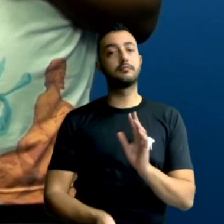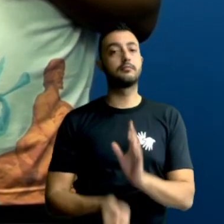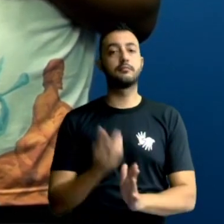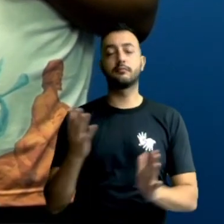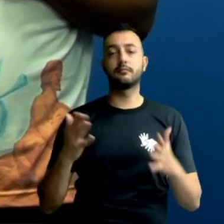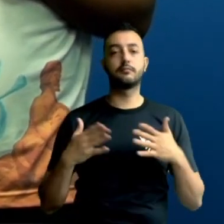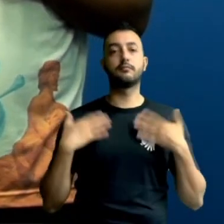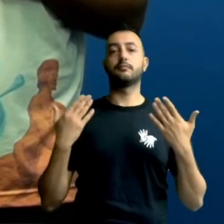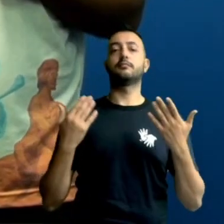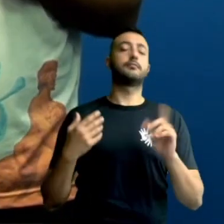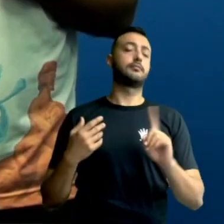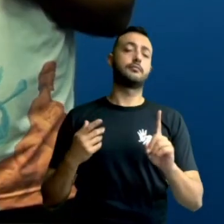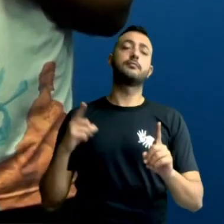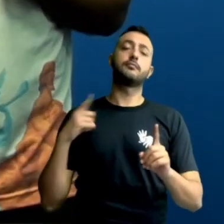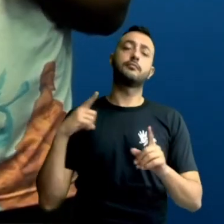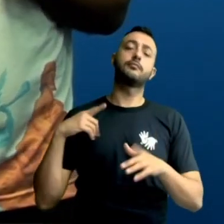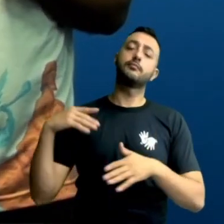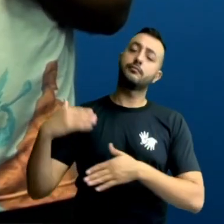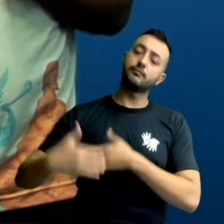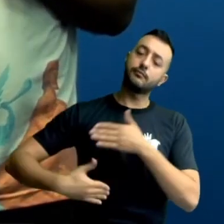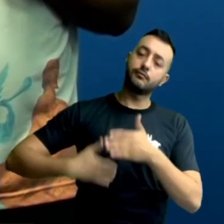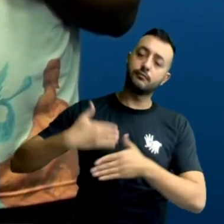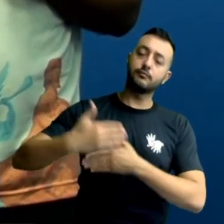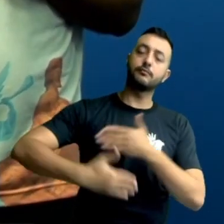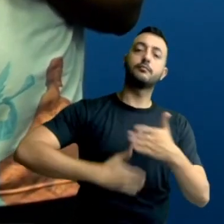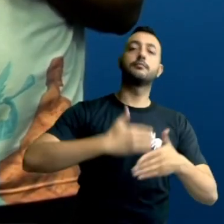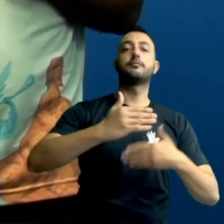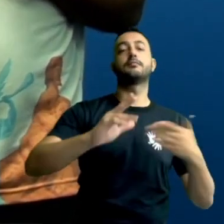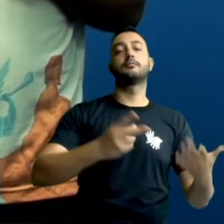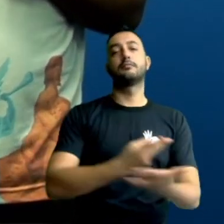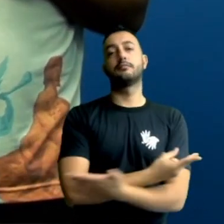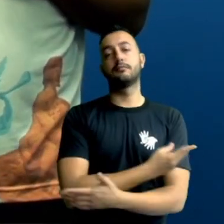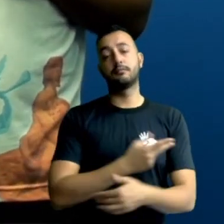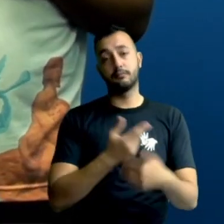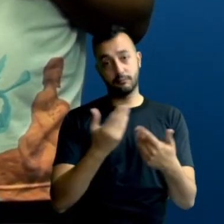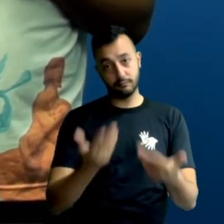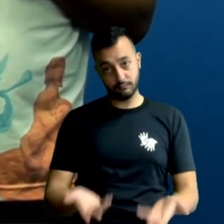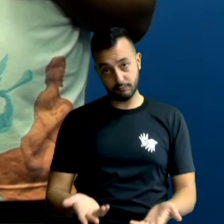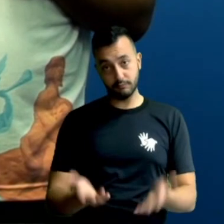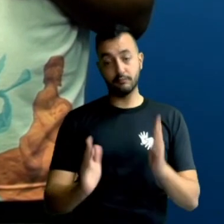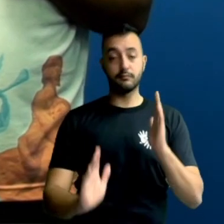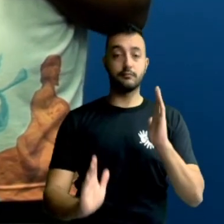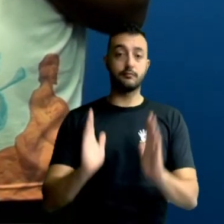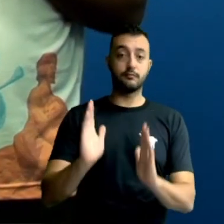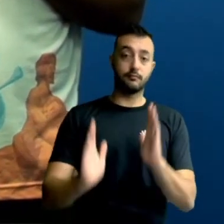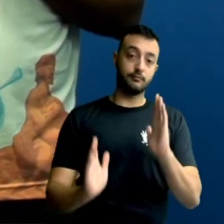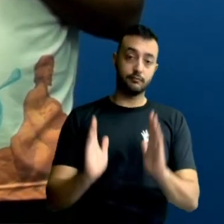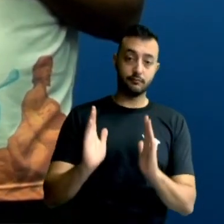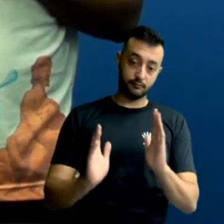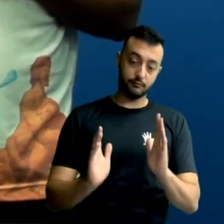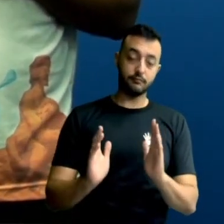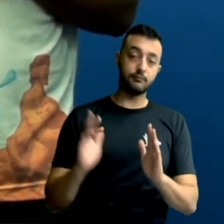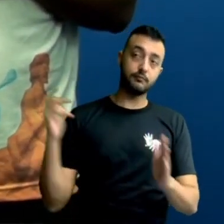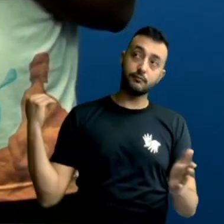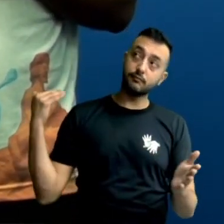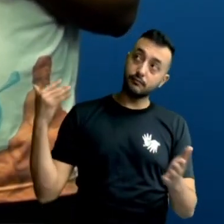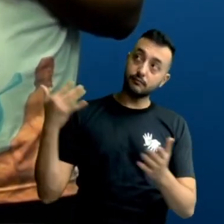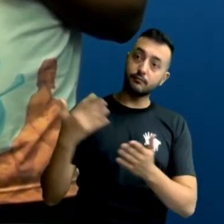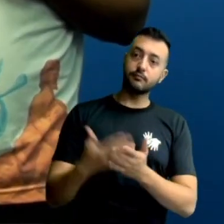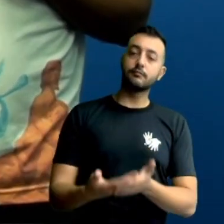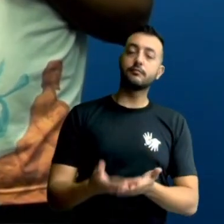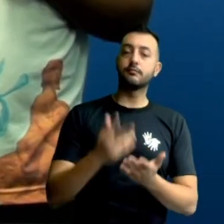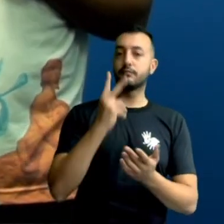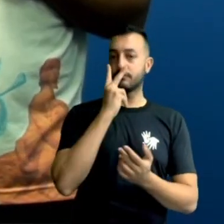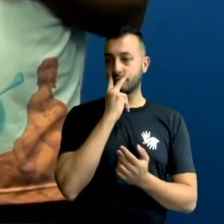do nada. Existe um processo para que isso possa acontecer. Então, esse foi um processo, ao longo do tempo, que